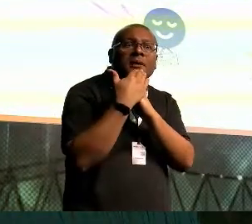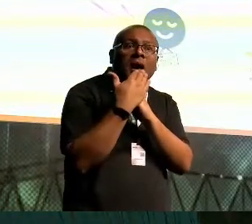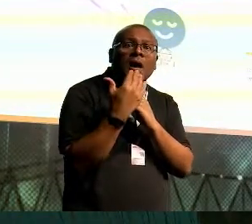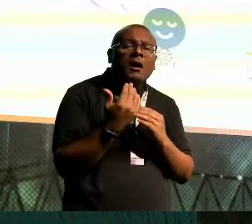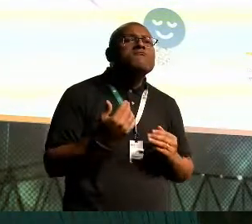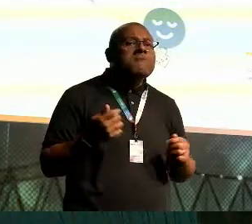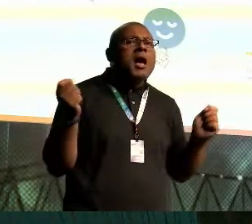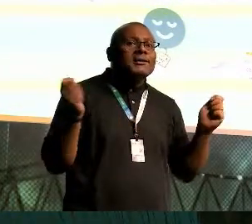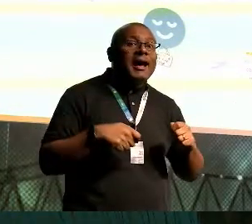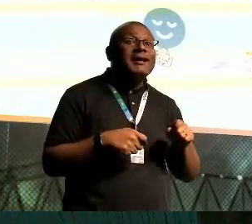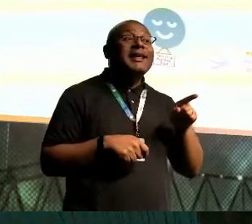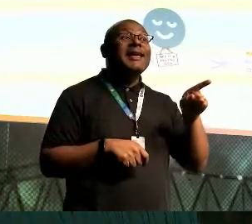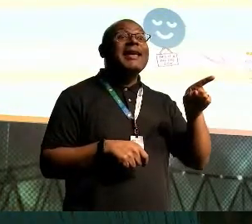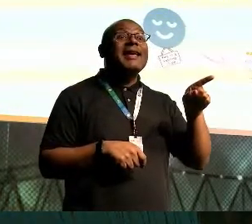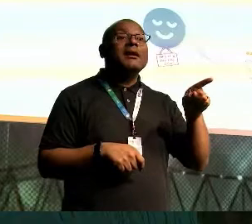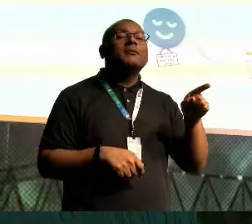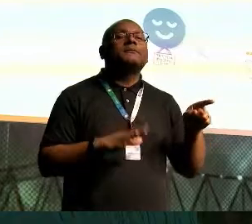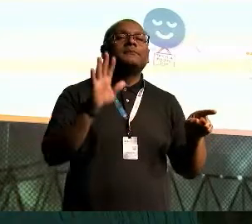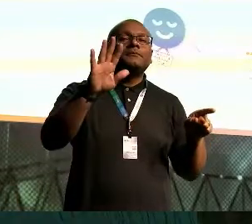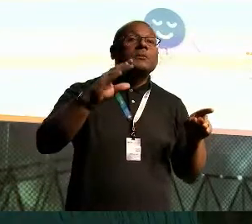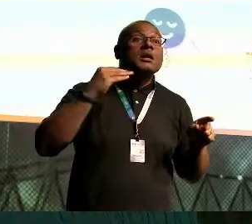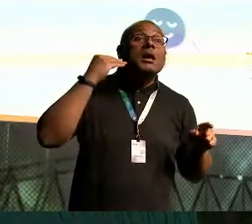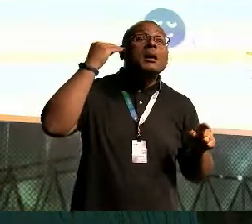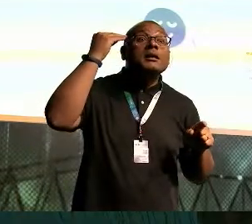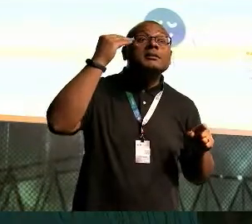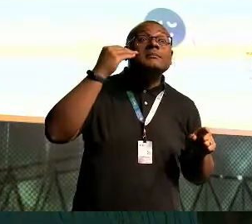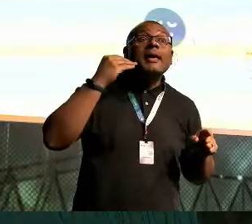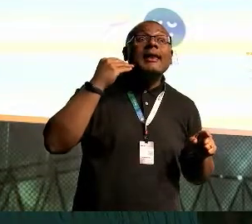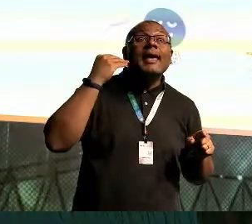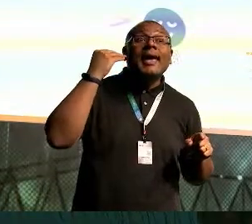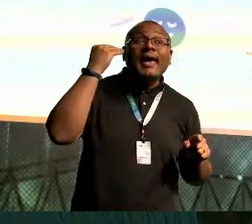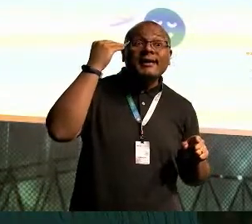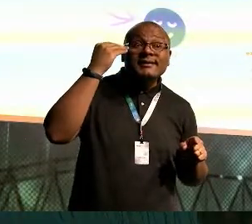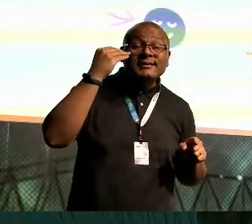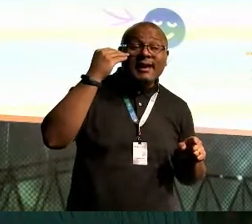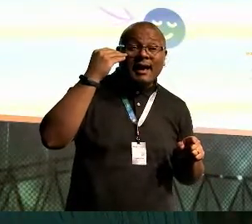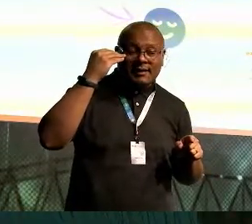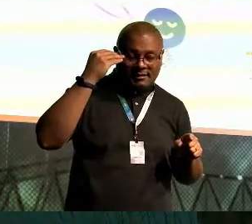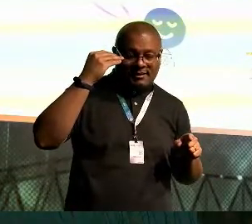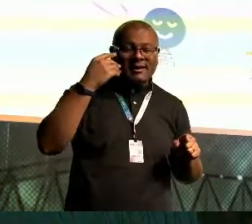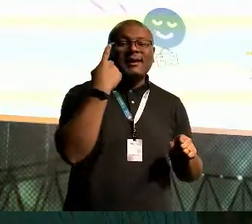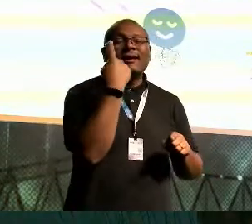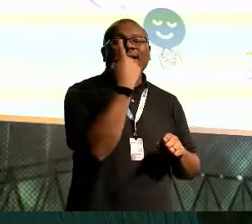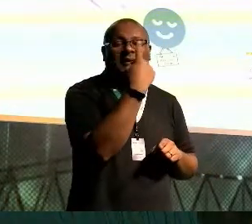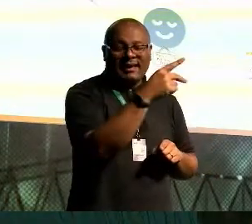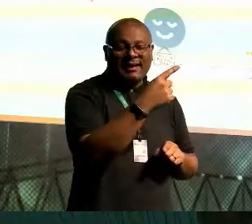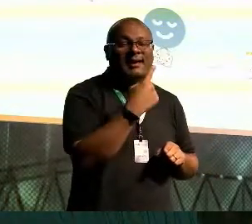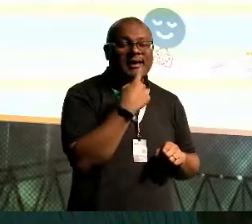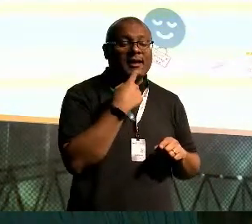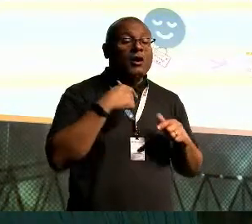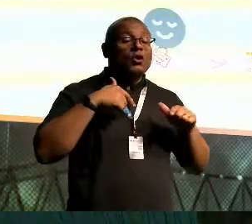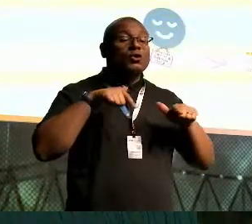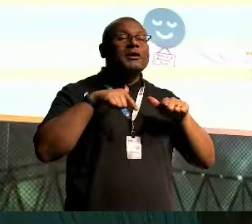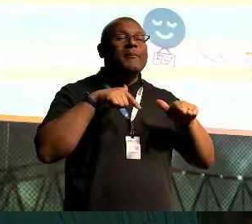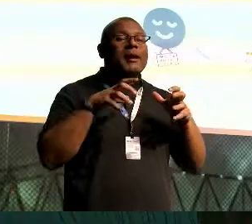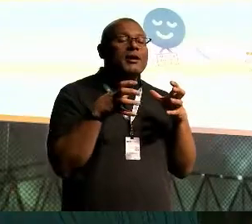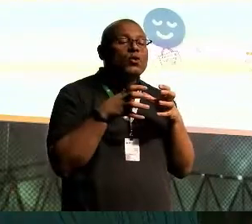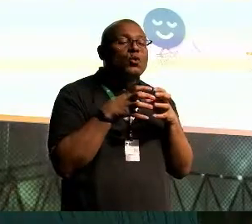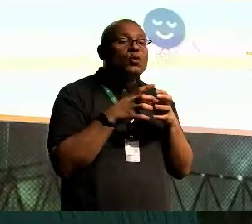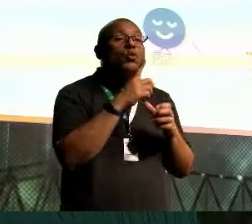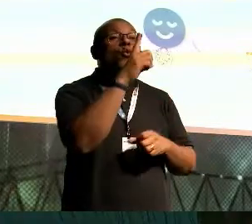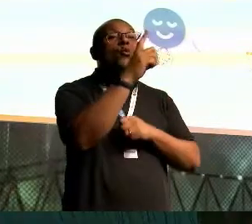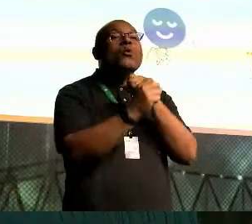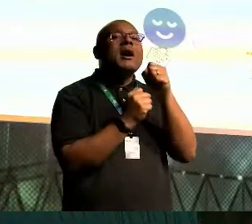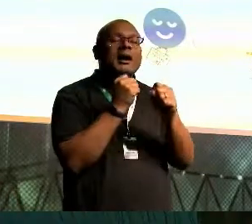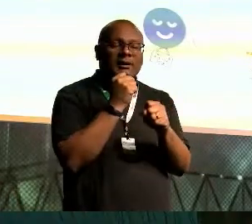ele tem que passar pela experiência, que daí é justamente o grupo técnico de experiência do usuário, que é o que eu estou há 1 ano e pouco, que